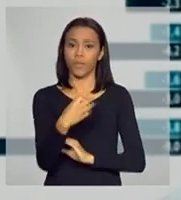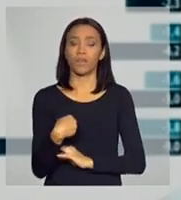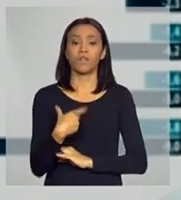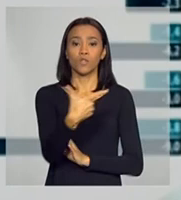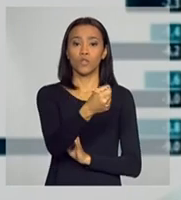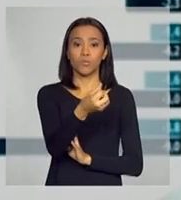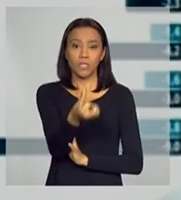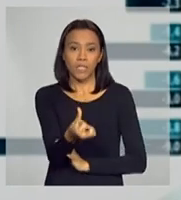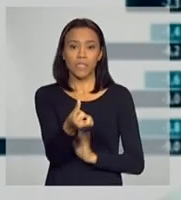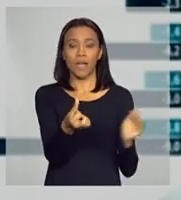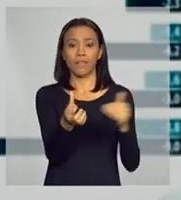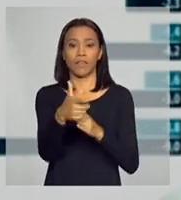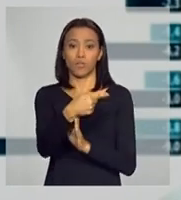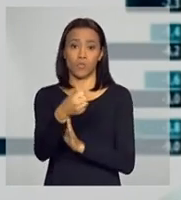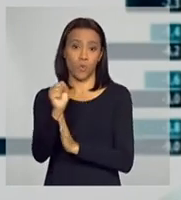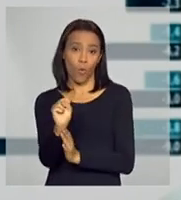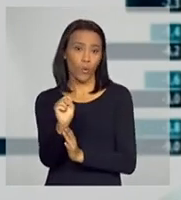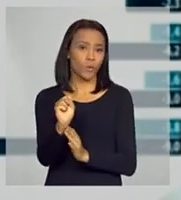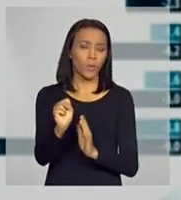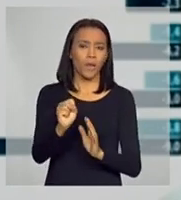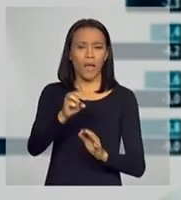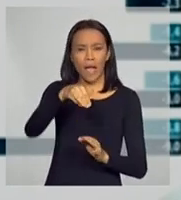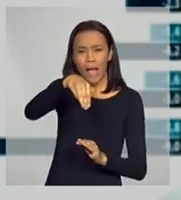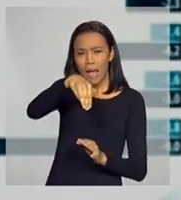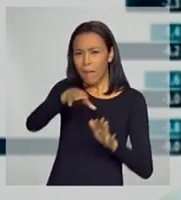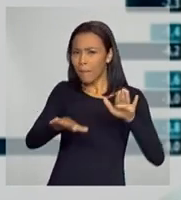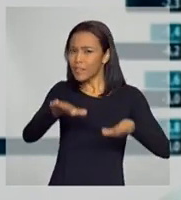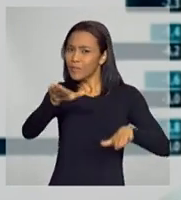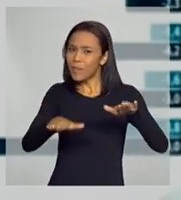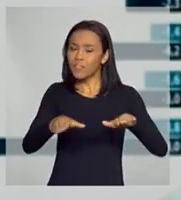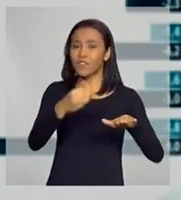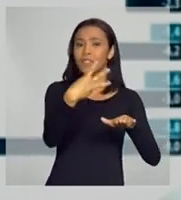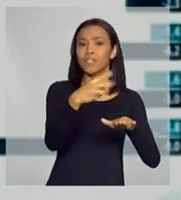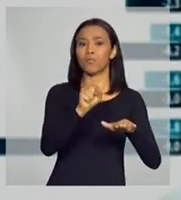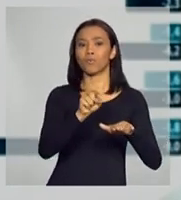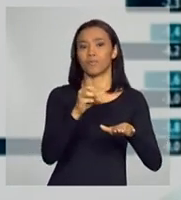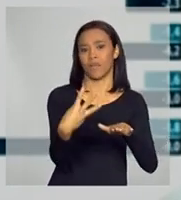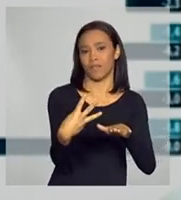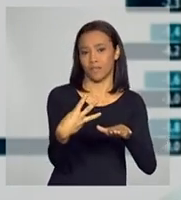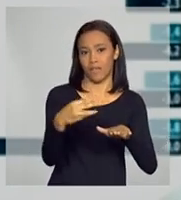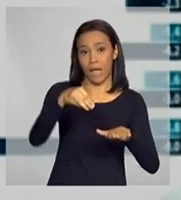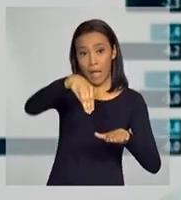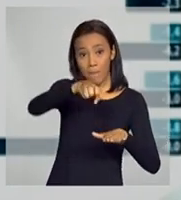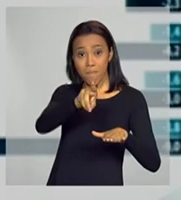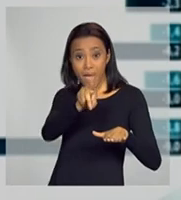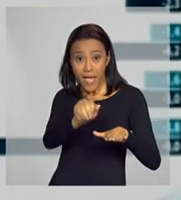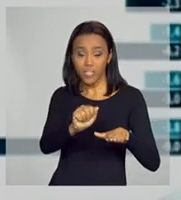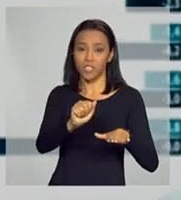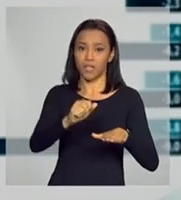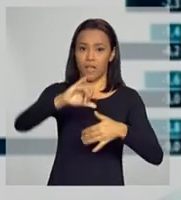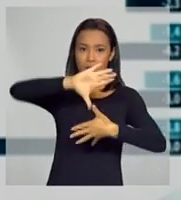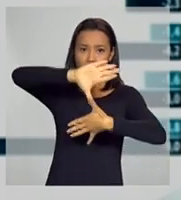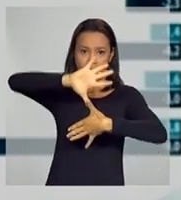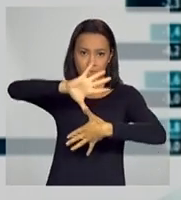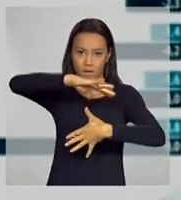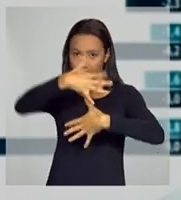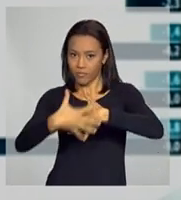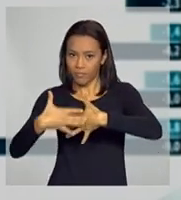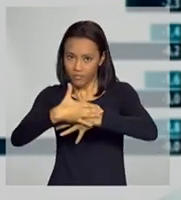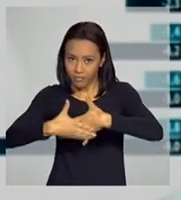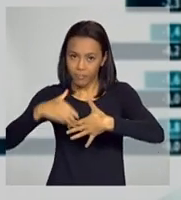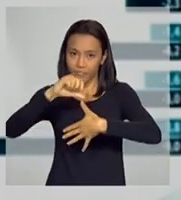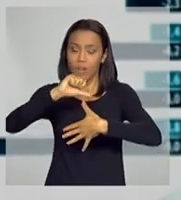de2006 a2011 oito a média o resultado primário foi 3.3 América Latina foi três por cento